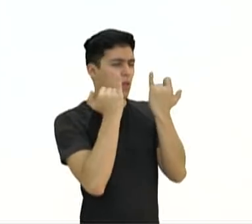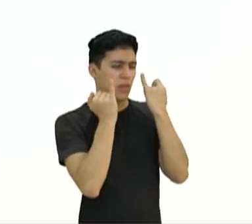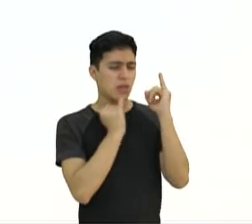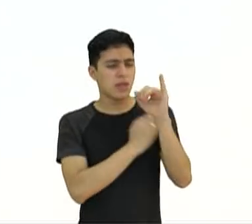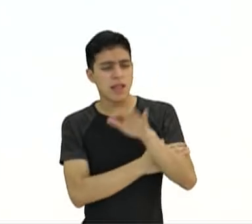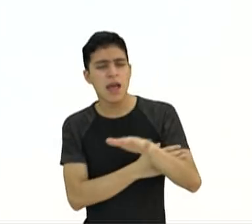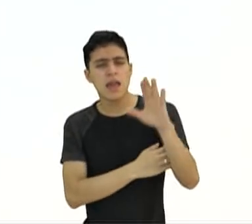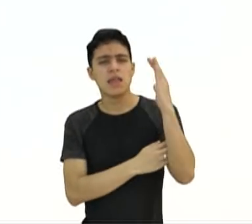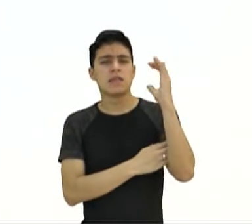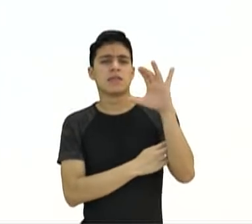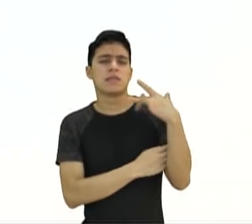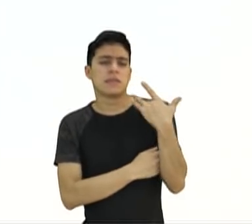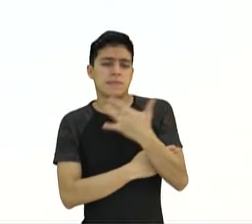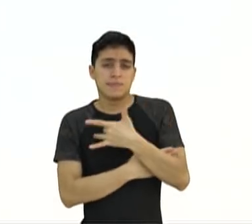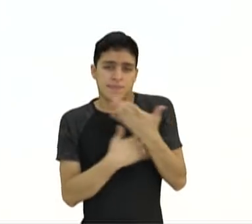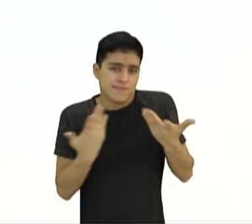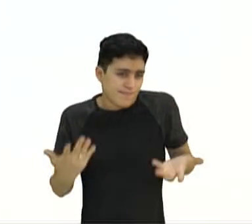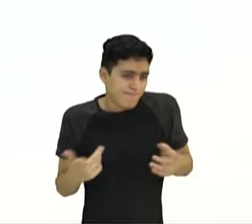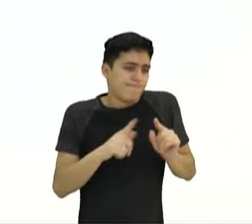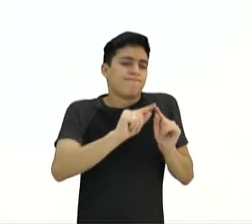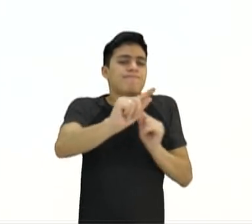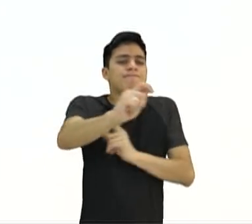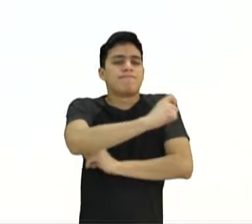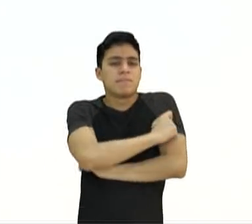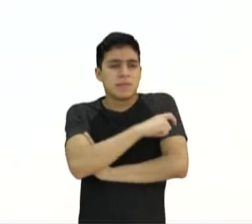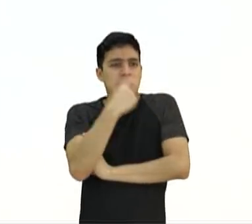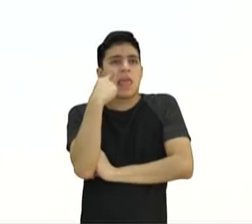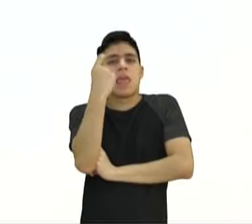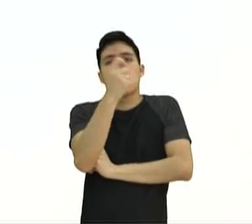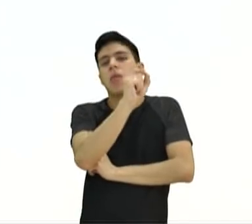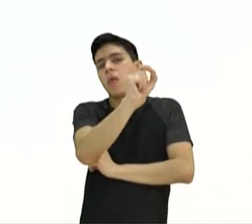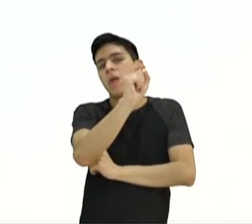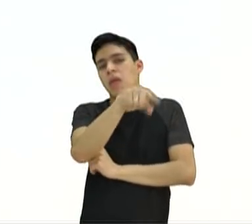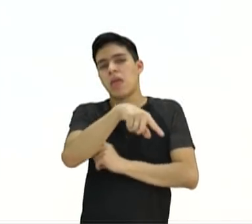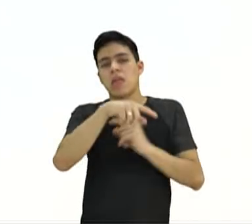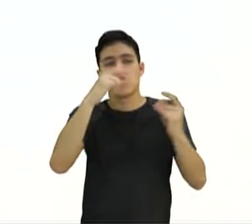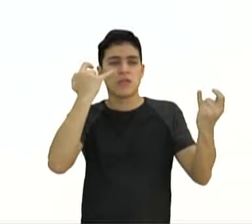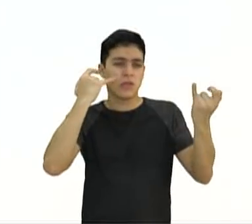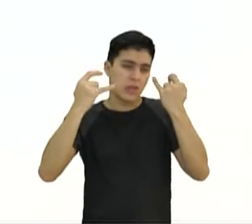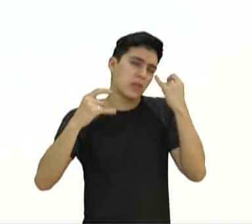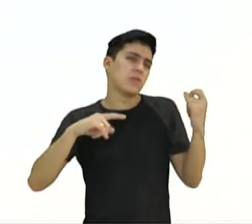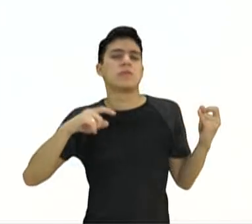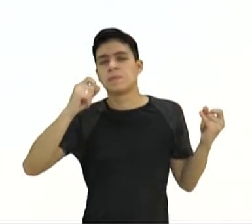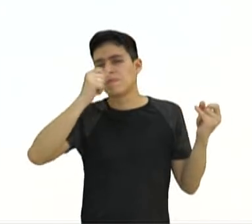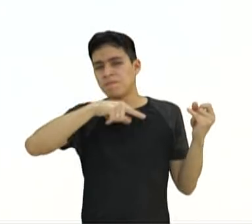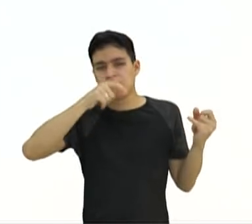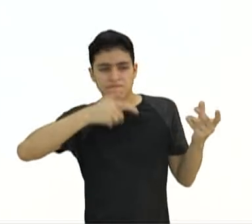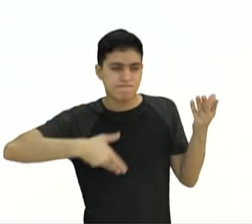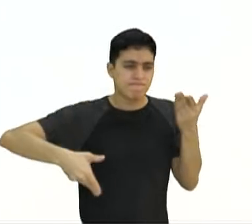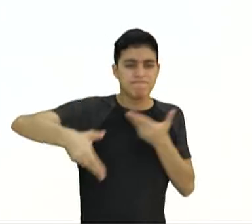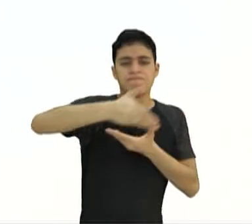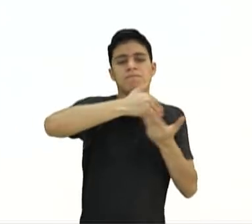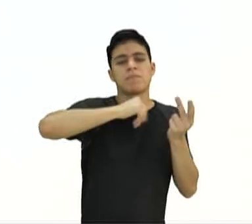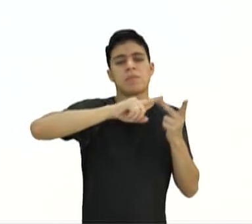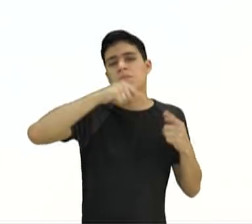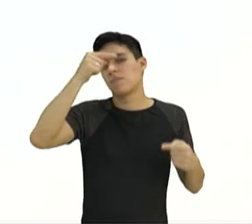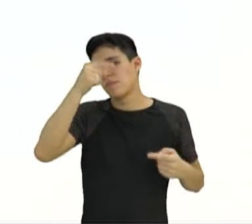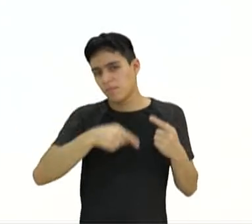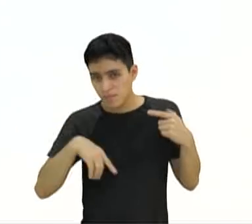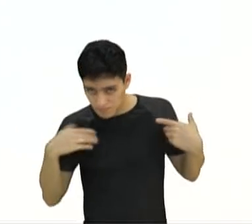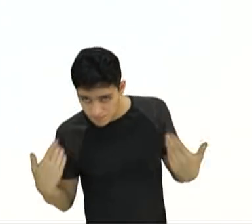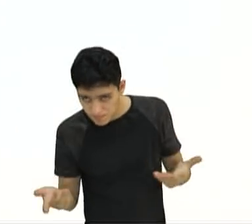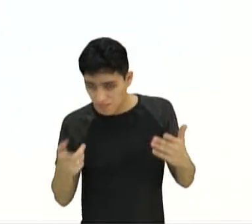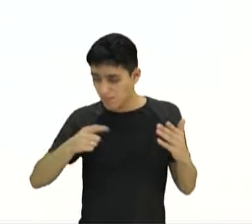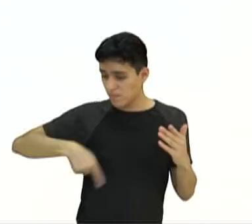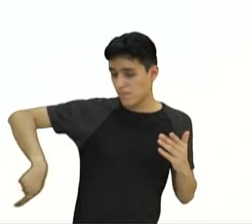ciências e saúde, mas os alunos se interessam também por notícias de entretenimento e política, por estarmos